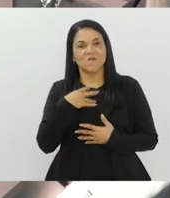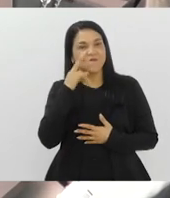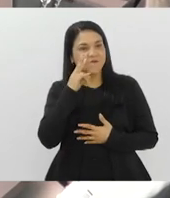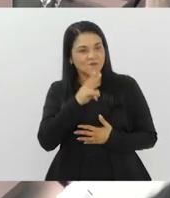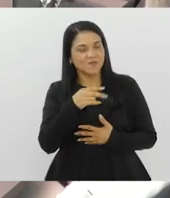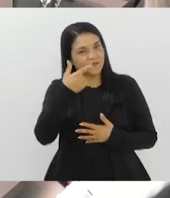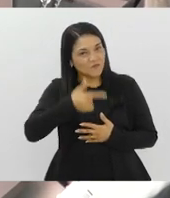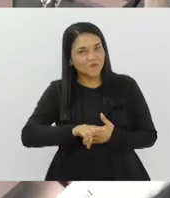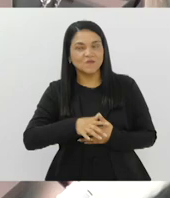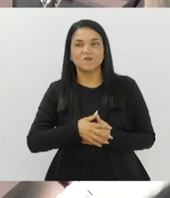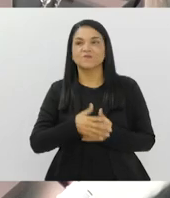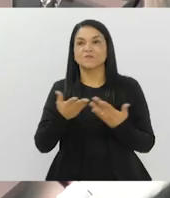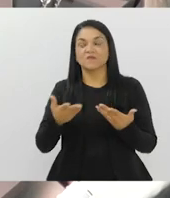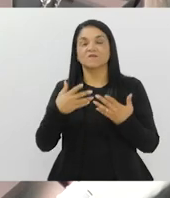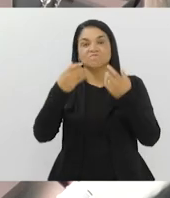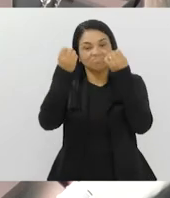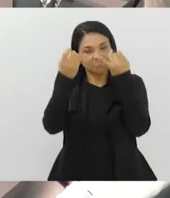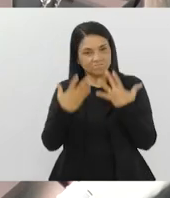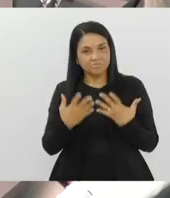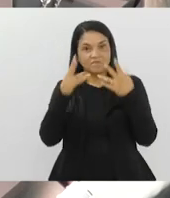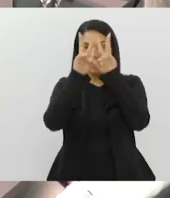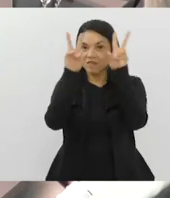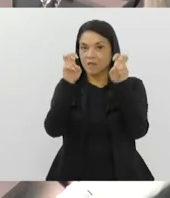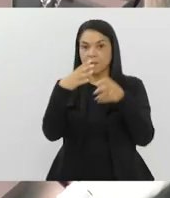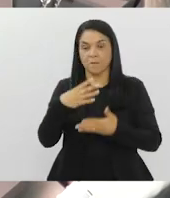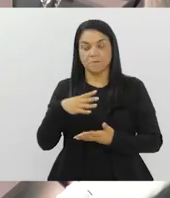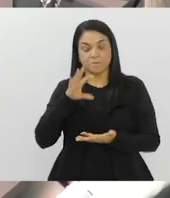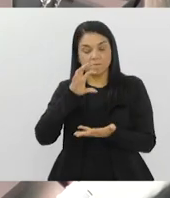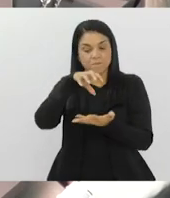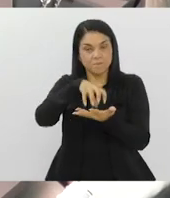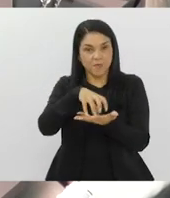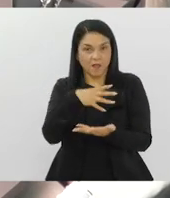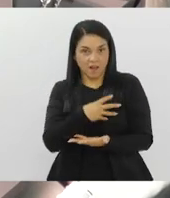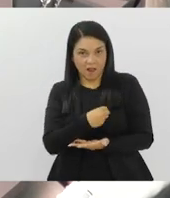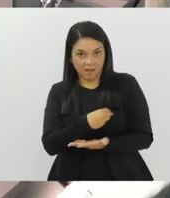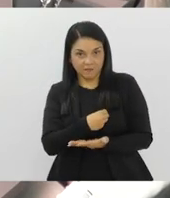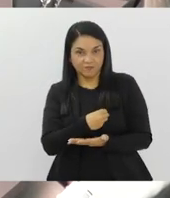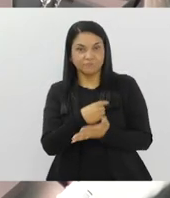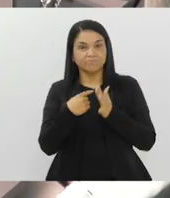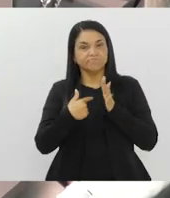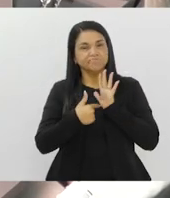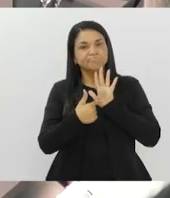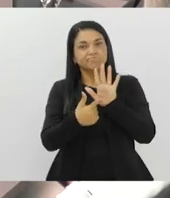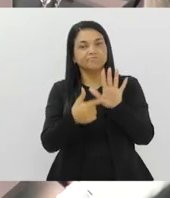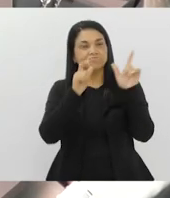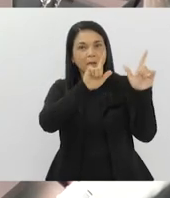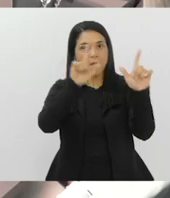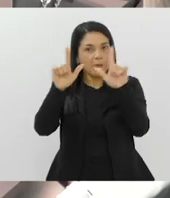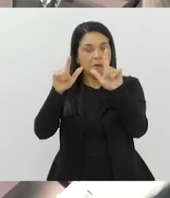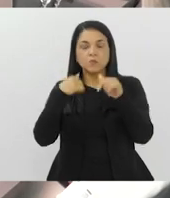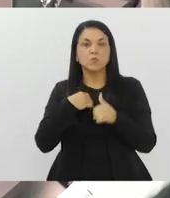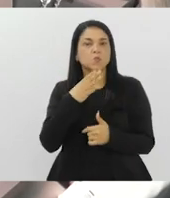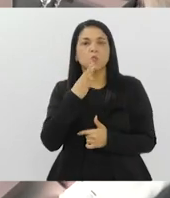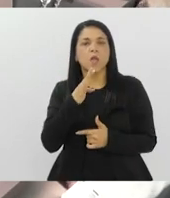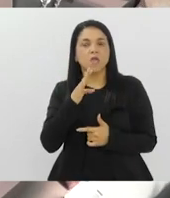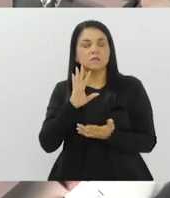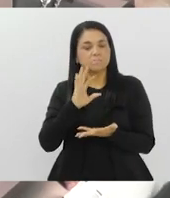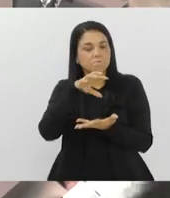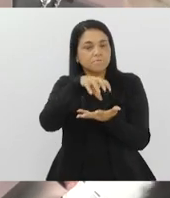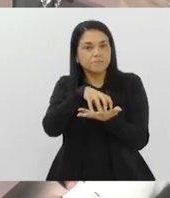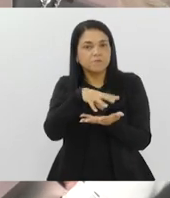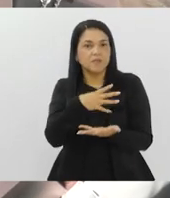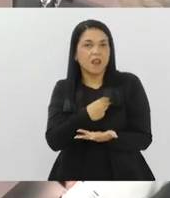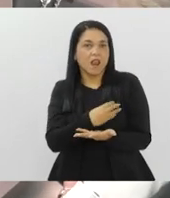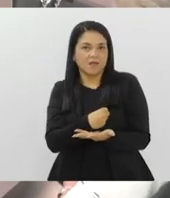Vim falar sobre os bancos de leite, claro, né? E preferi trazer essa apresentação porque muita gente não conhece o banco de leite. Quando a gente fala de banco de leite, a gente pensa logo